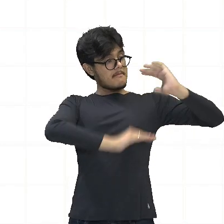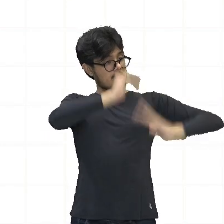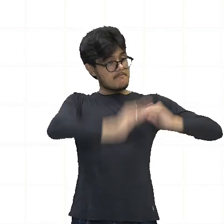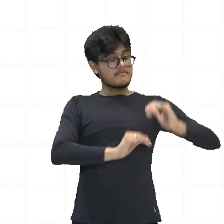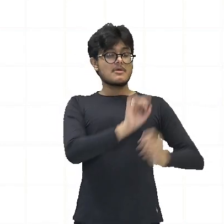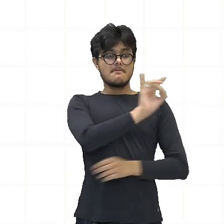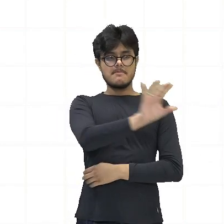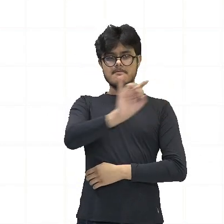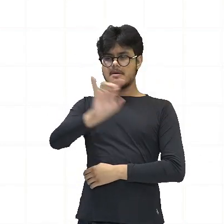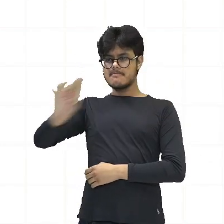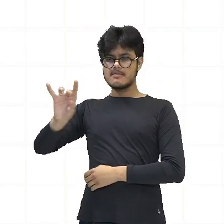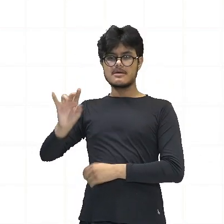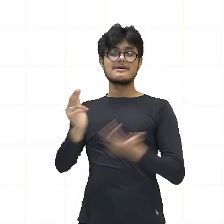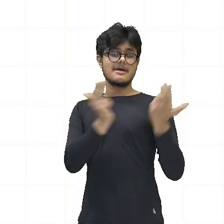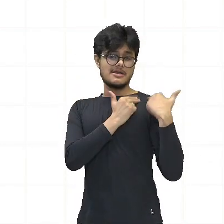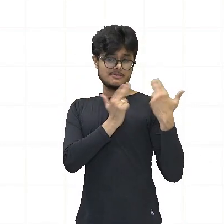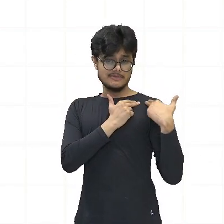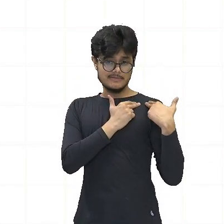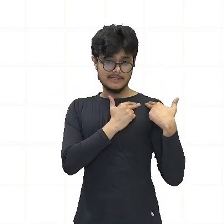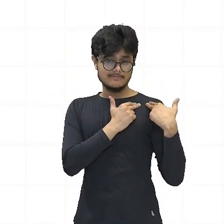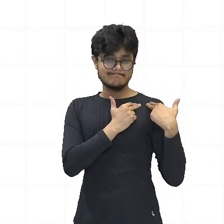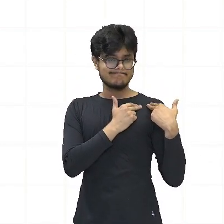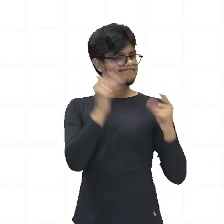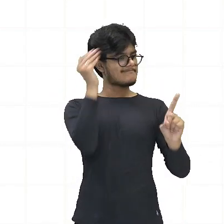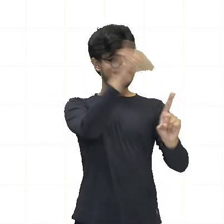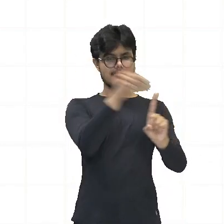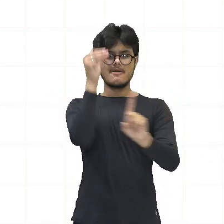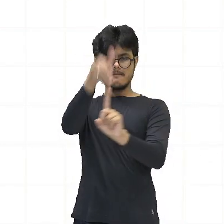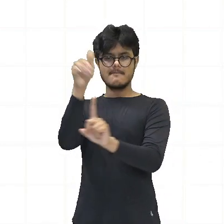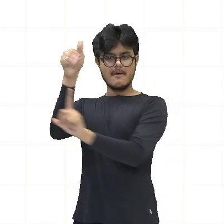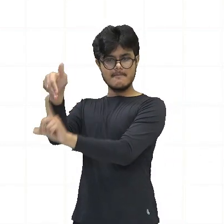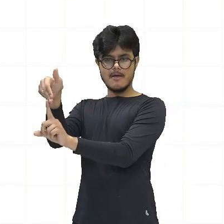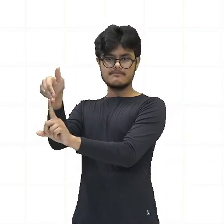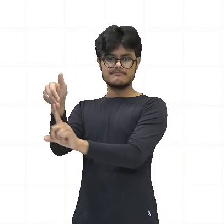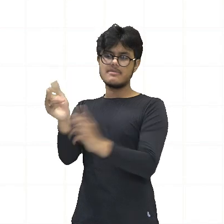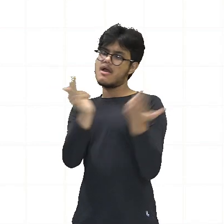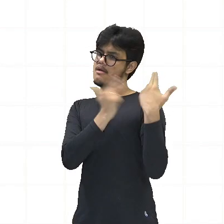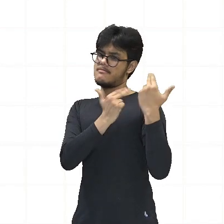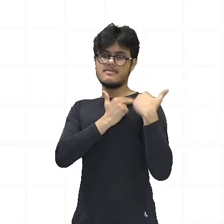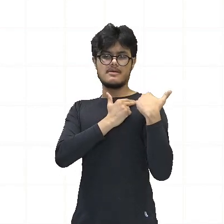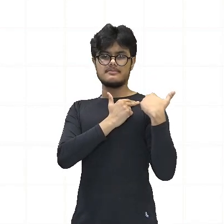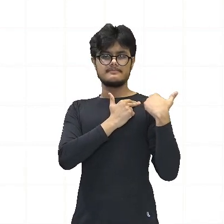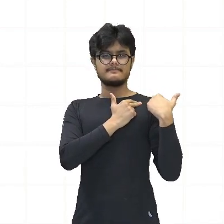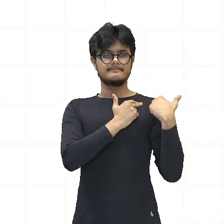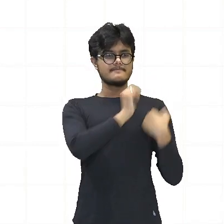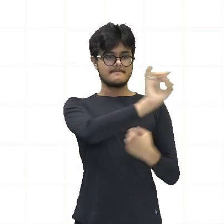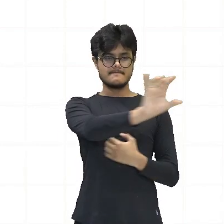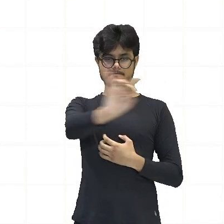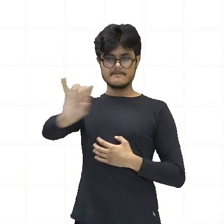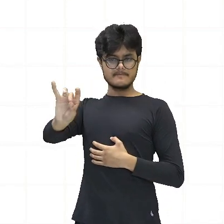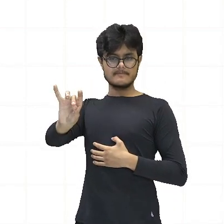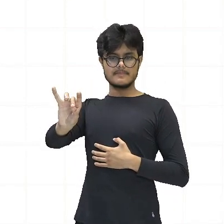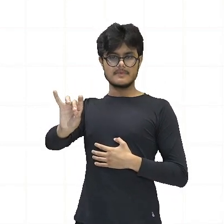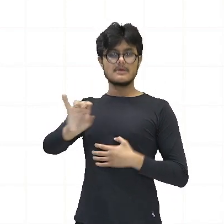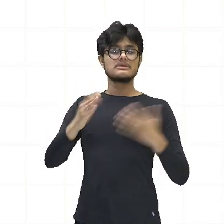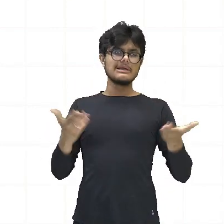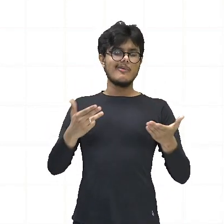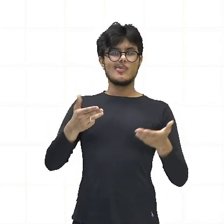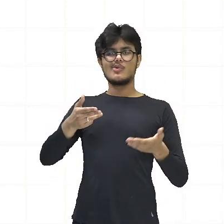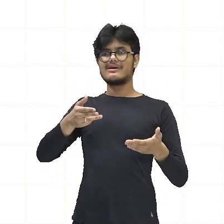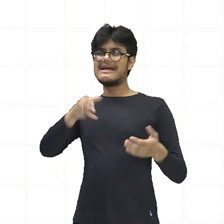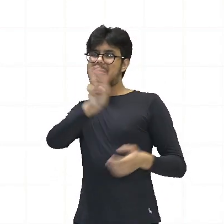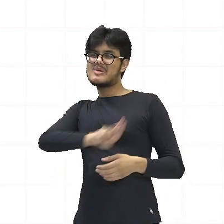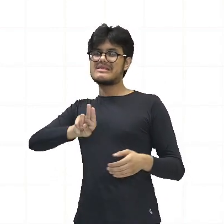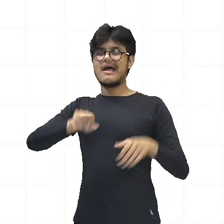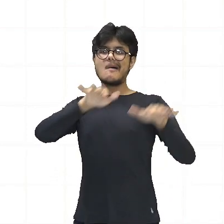das fábricas, eles tinham funções específicas, então eles acabavam realizando muitos movimentos repetitivos. Então, durante